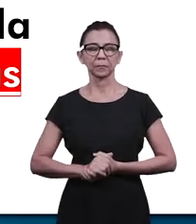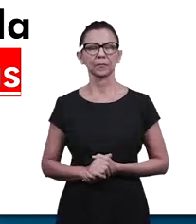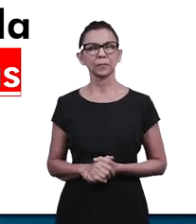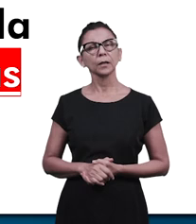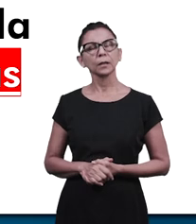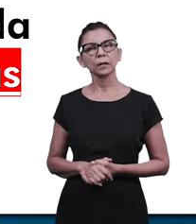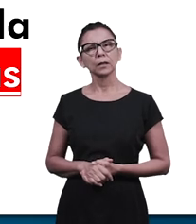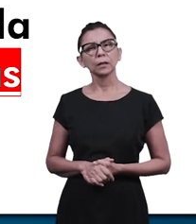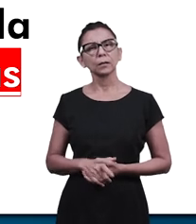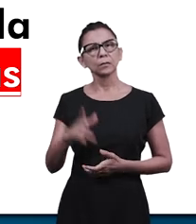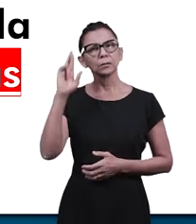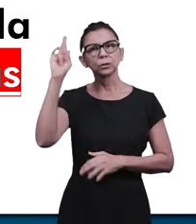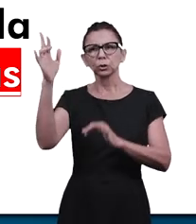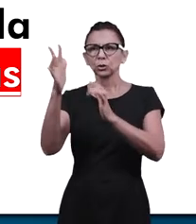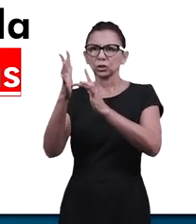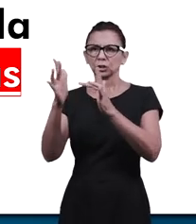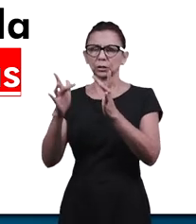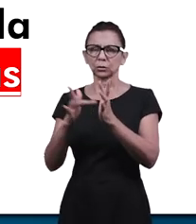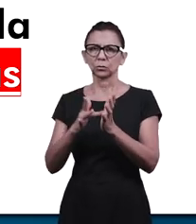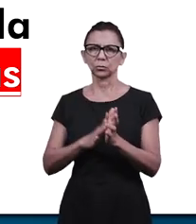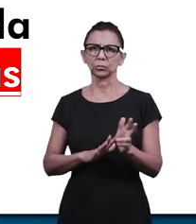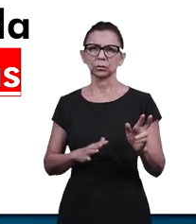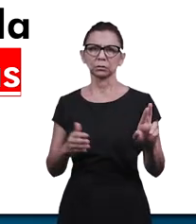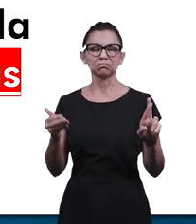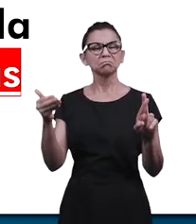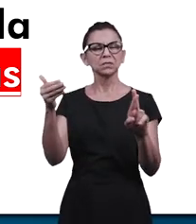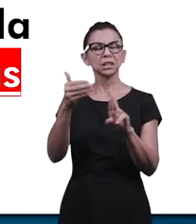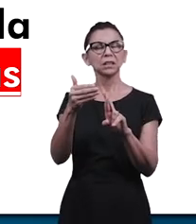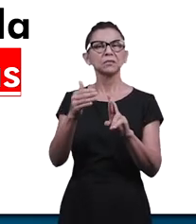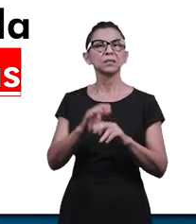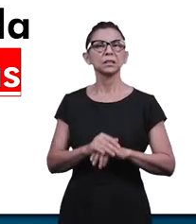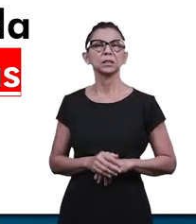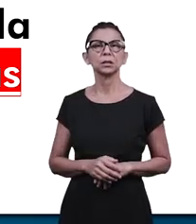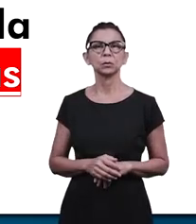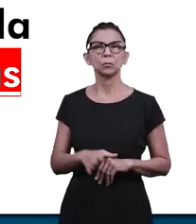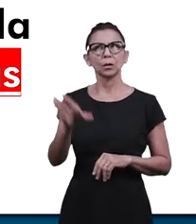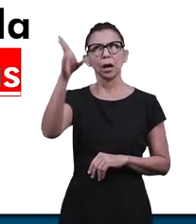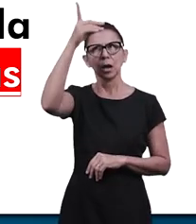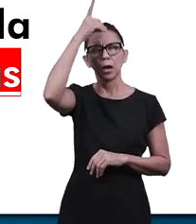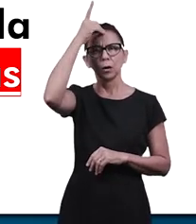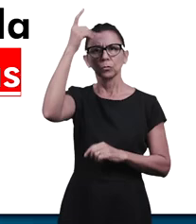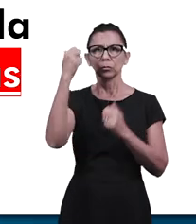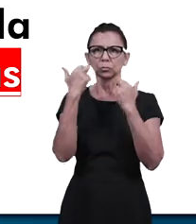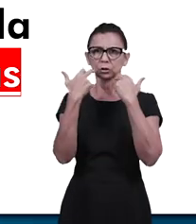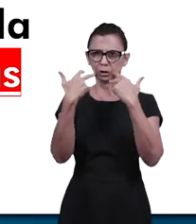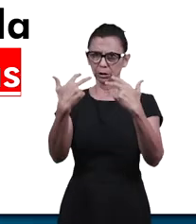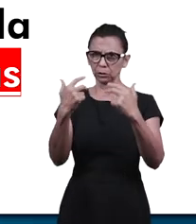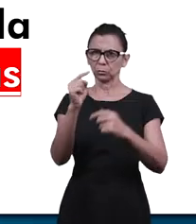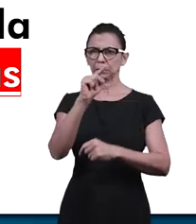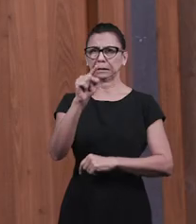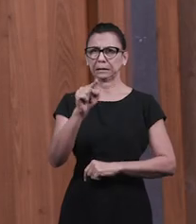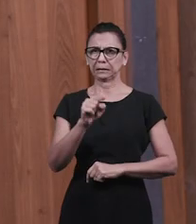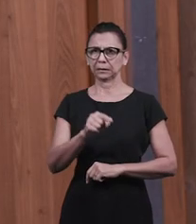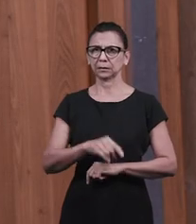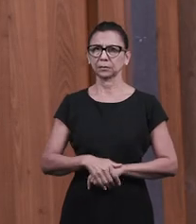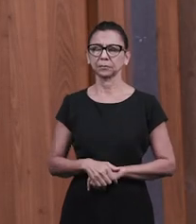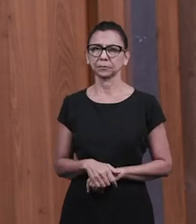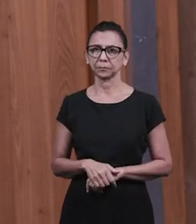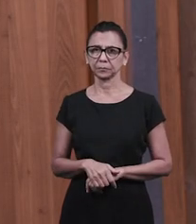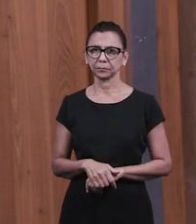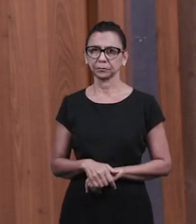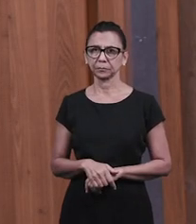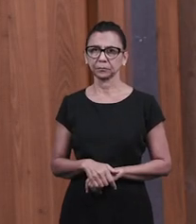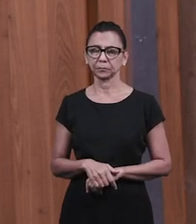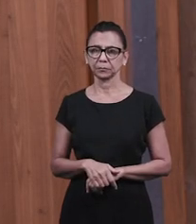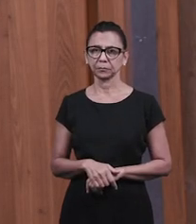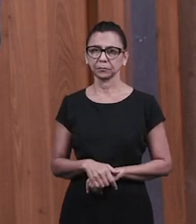Senhor Jesus se referiu alguma vez ao dom de línguas? Então, a 1.2, se o Senhor